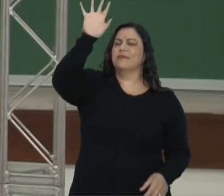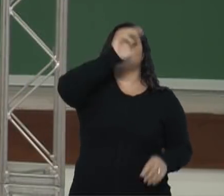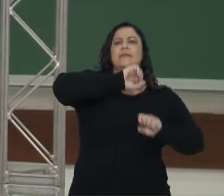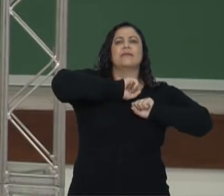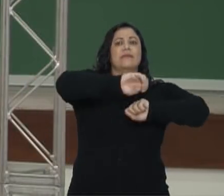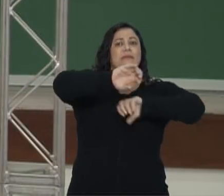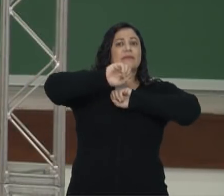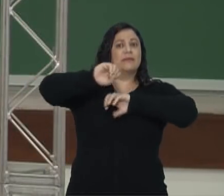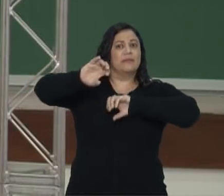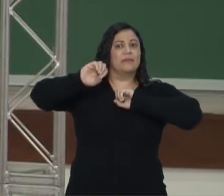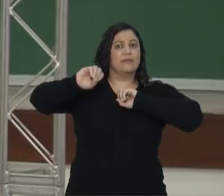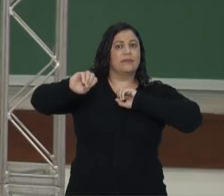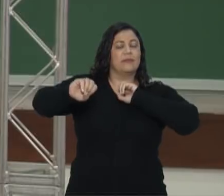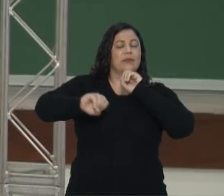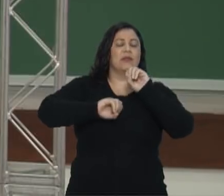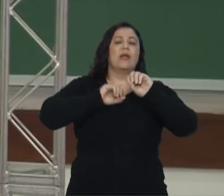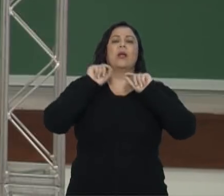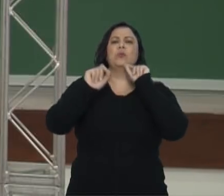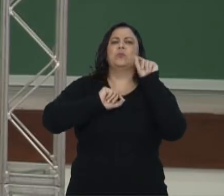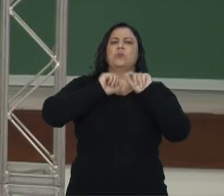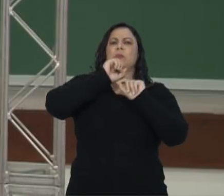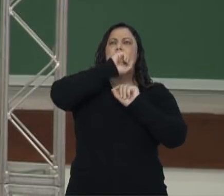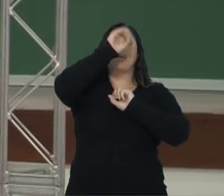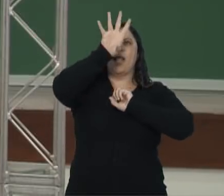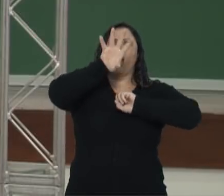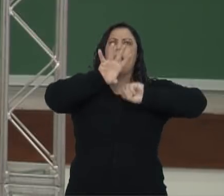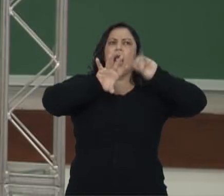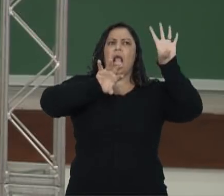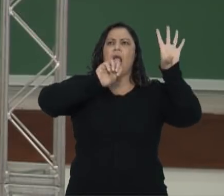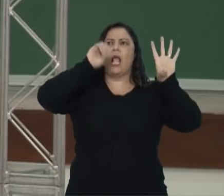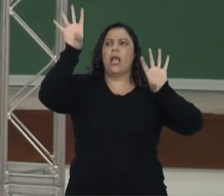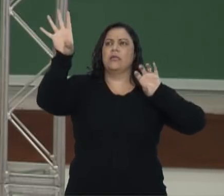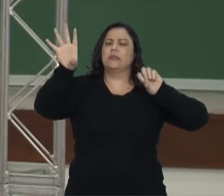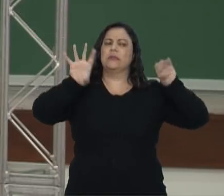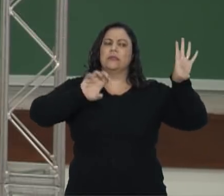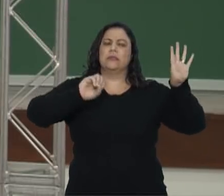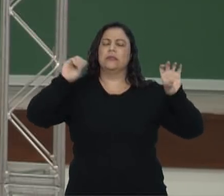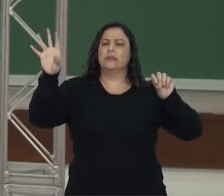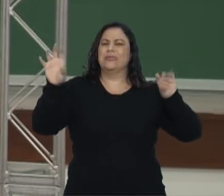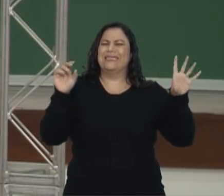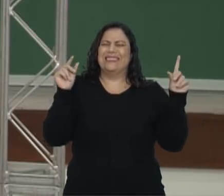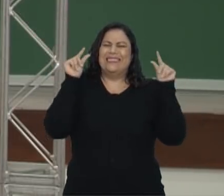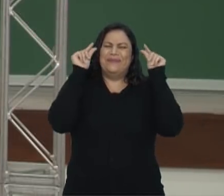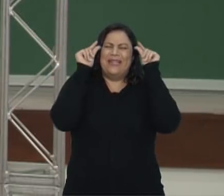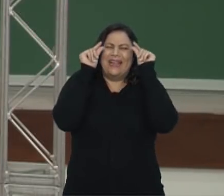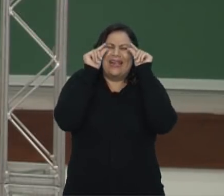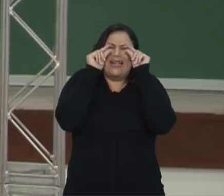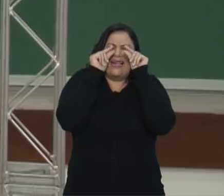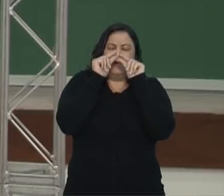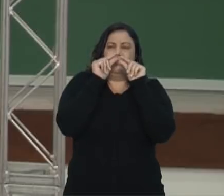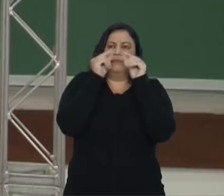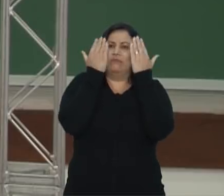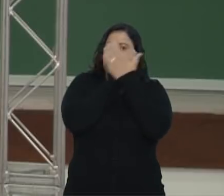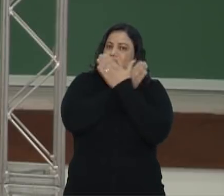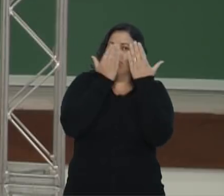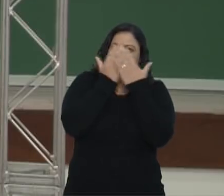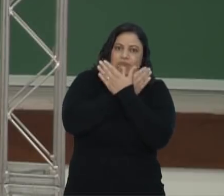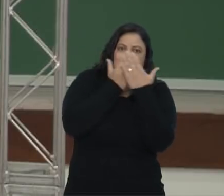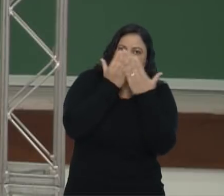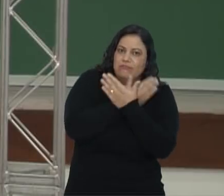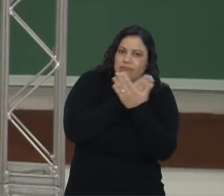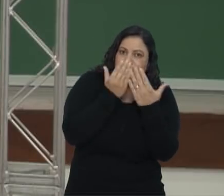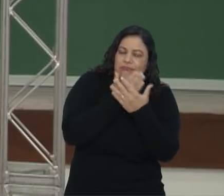vocês, existem os esporos dos fungos, que são as suas partes bem pequenininhas, a parte reprodutiva deles